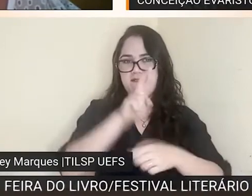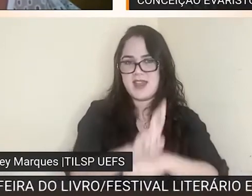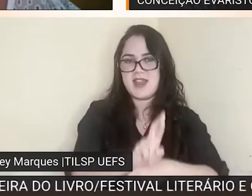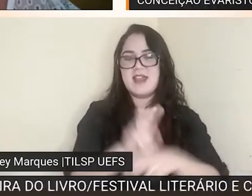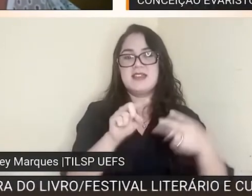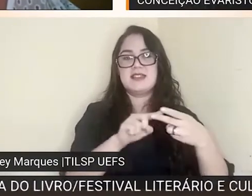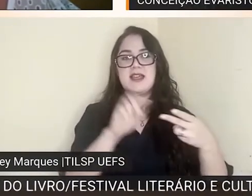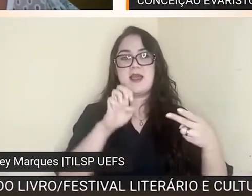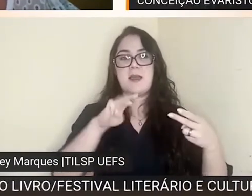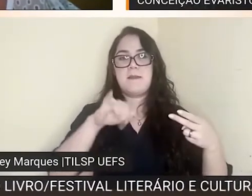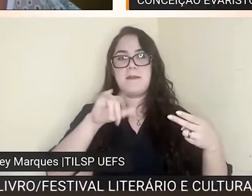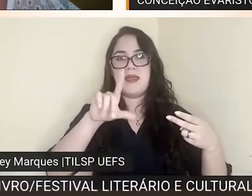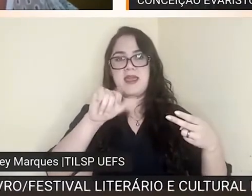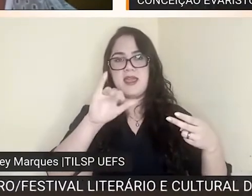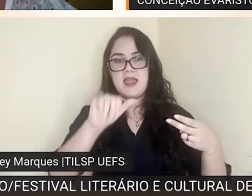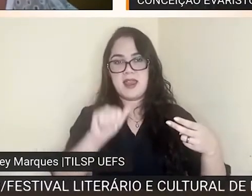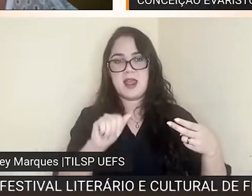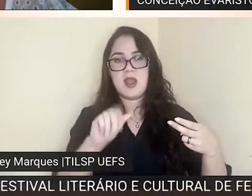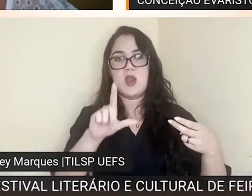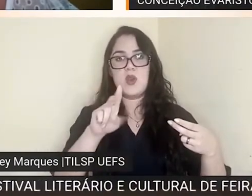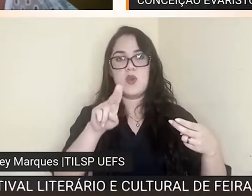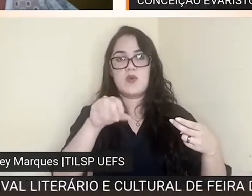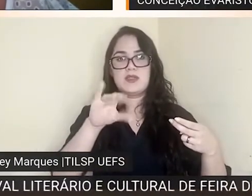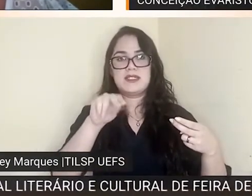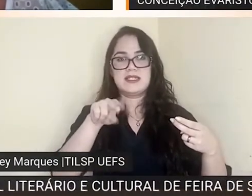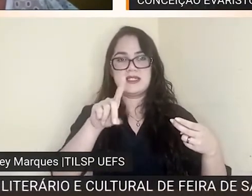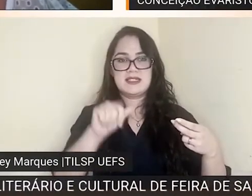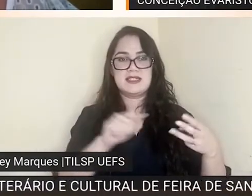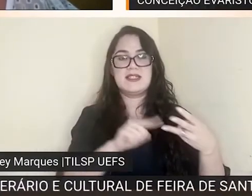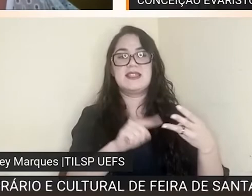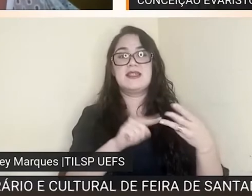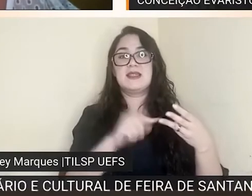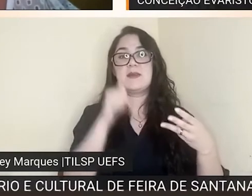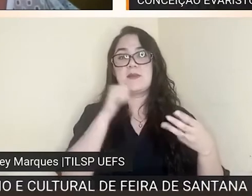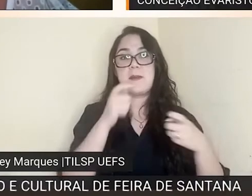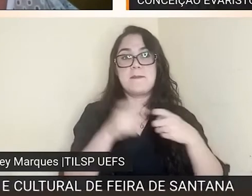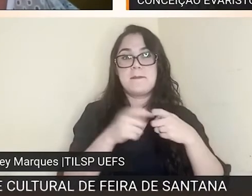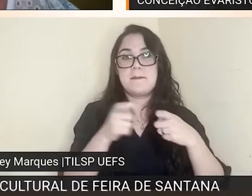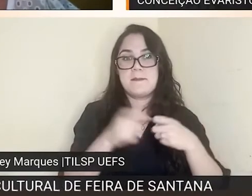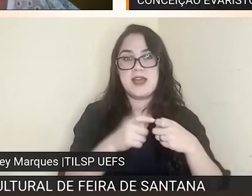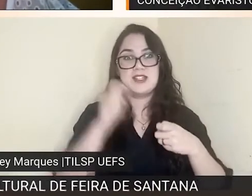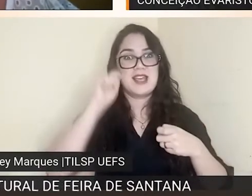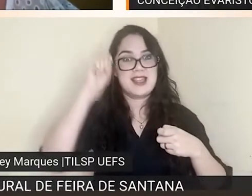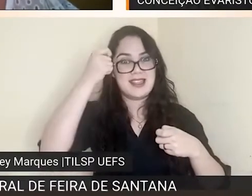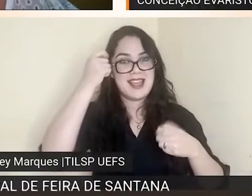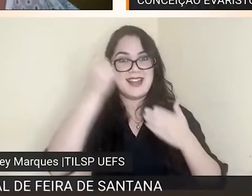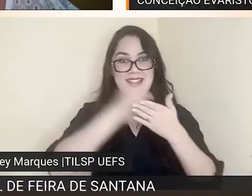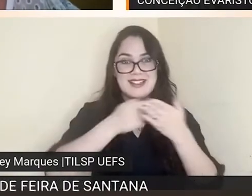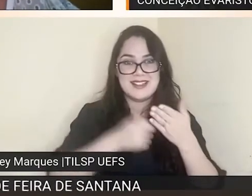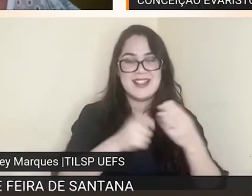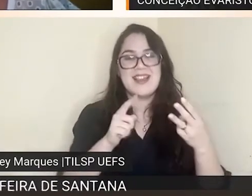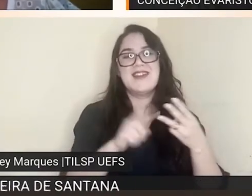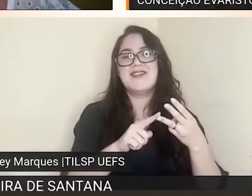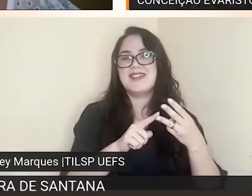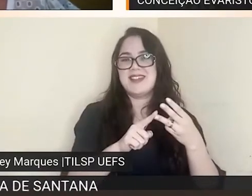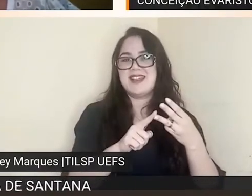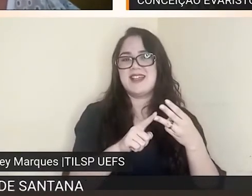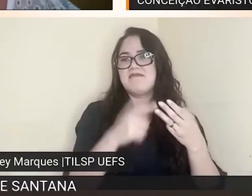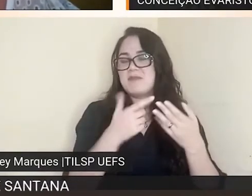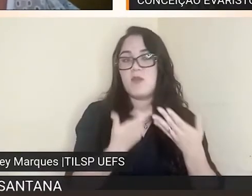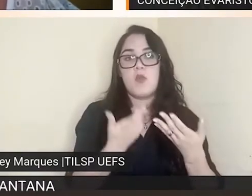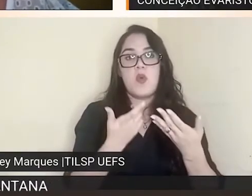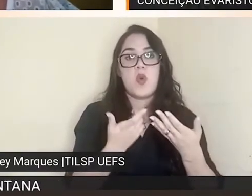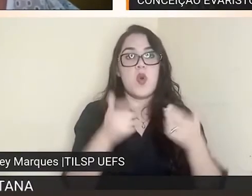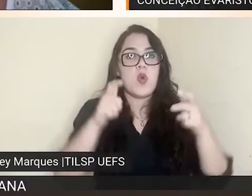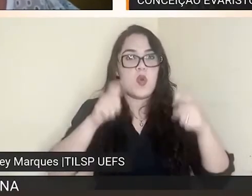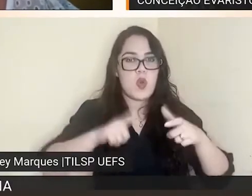professora Andréia Beatriz, que é uma médica que escreve, uma mulher negra, né, tivemos uma mesa belíssima também com ela. Então, assim, o lugar da